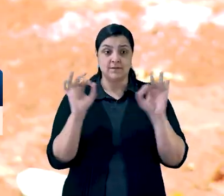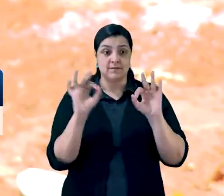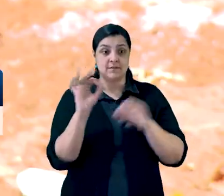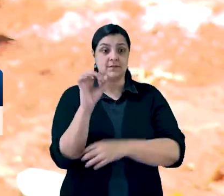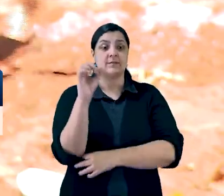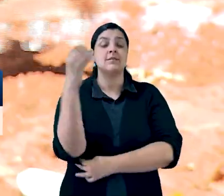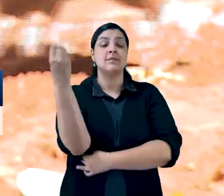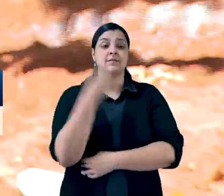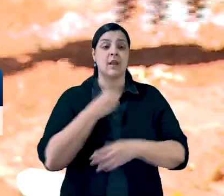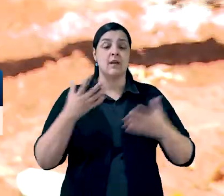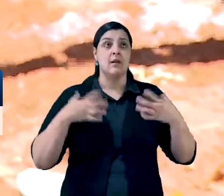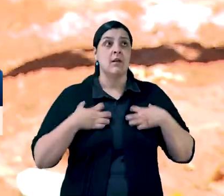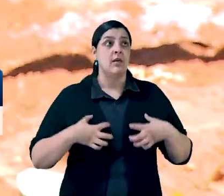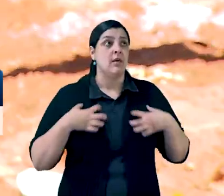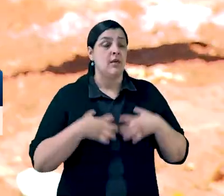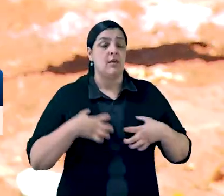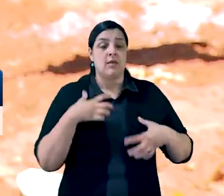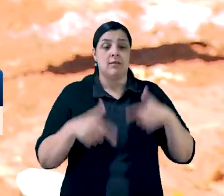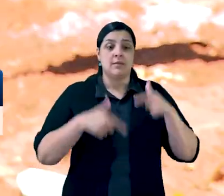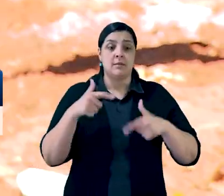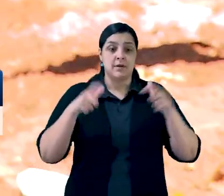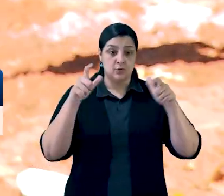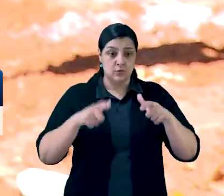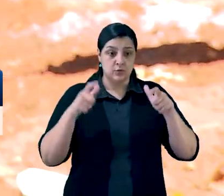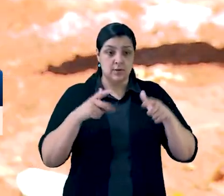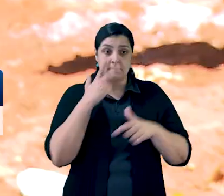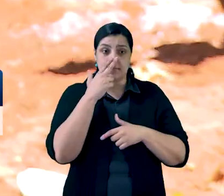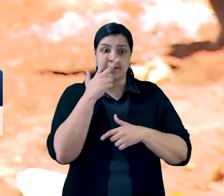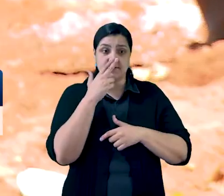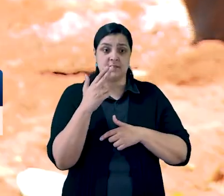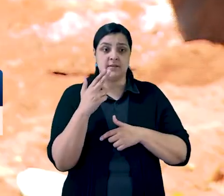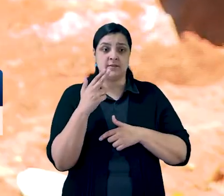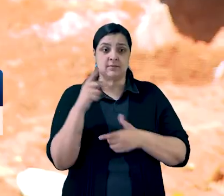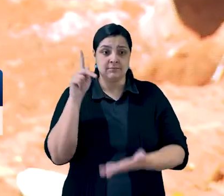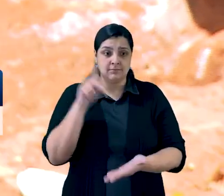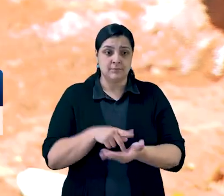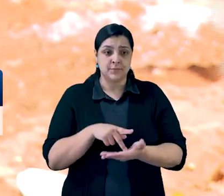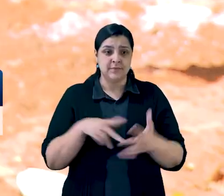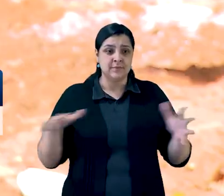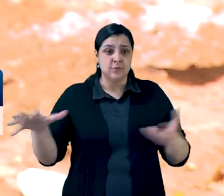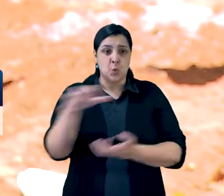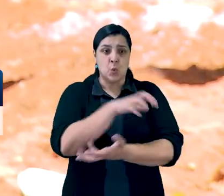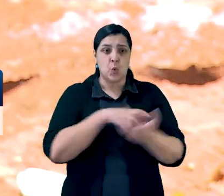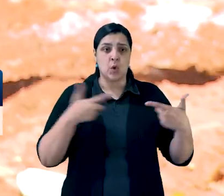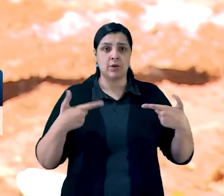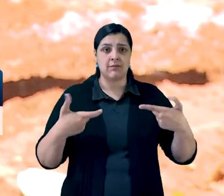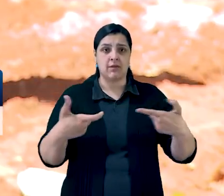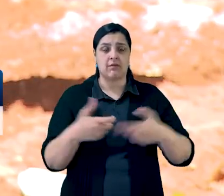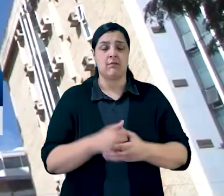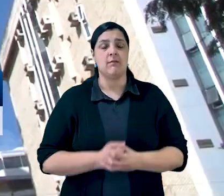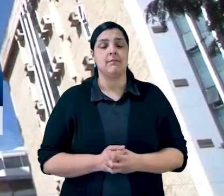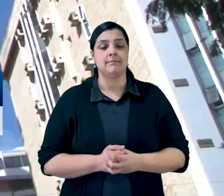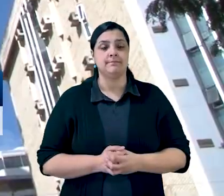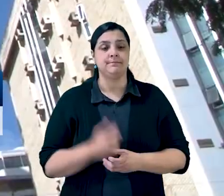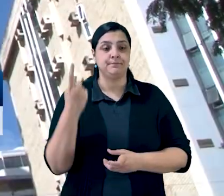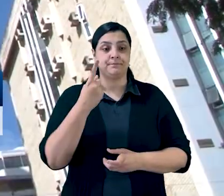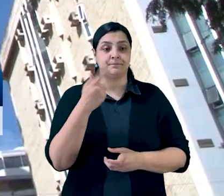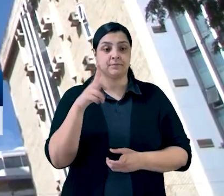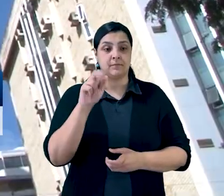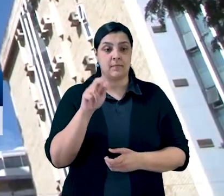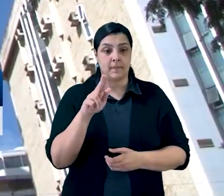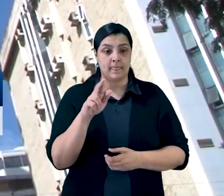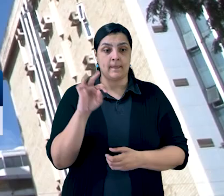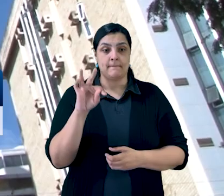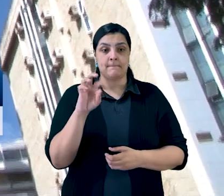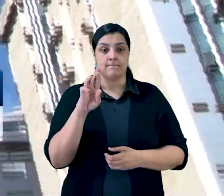aviso prévio pioravam a angústia diária de trabalhar em um local que parecia uma verdadeira zona de guerra. O juízo de primeiro